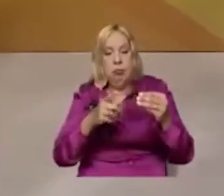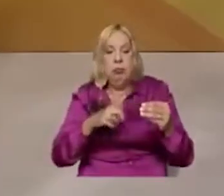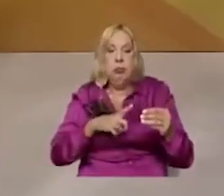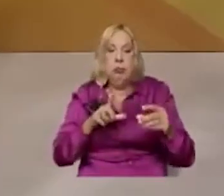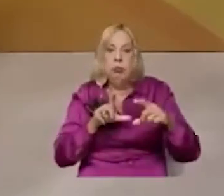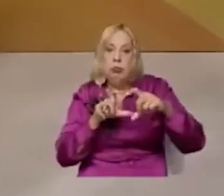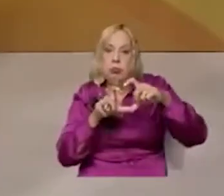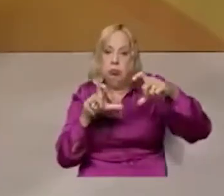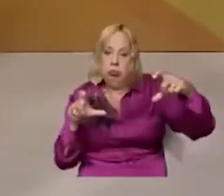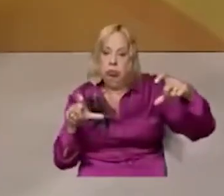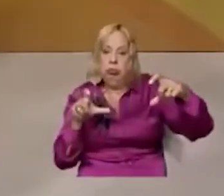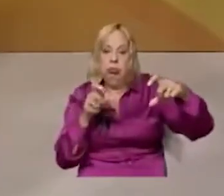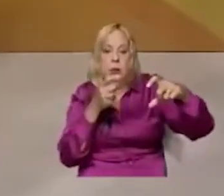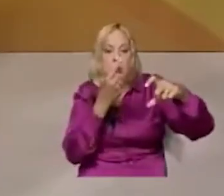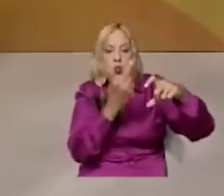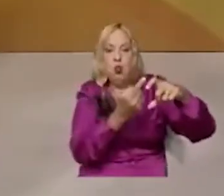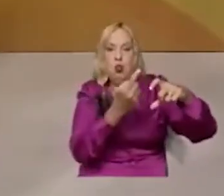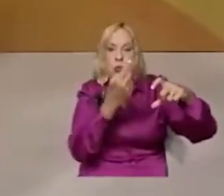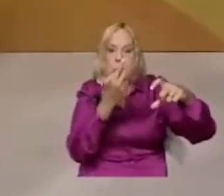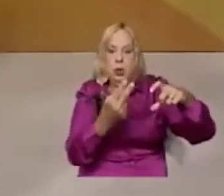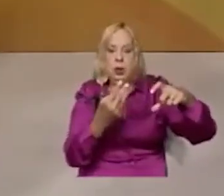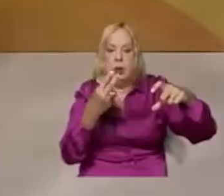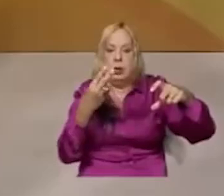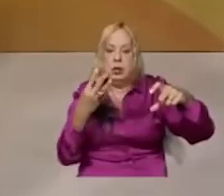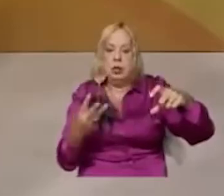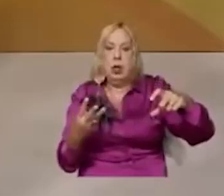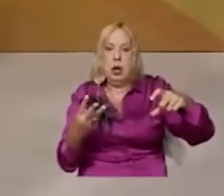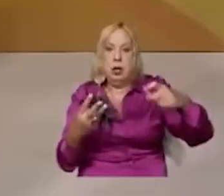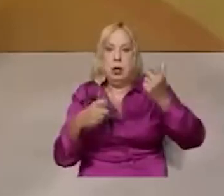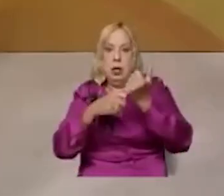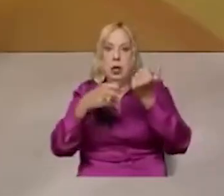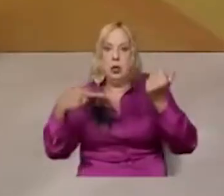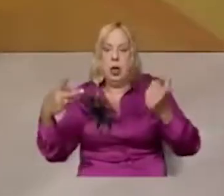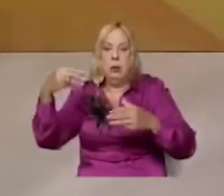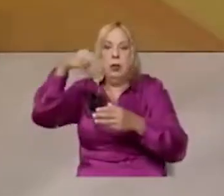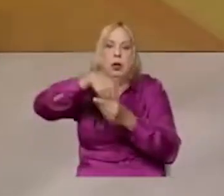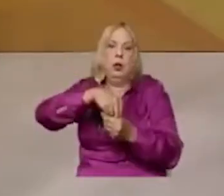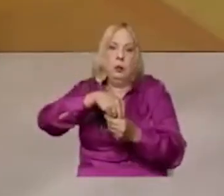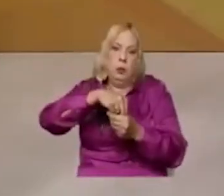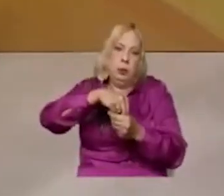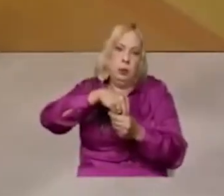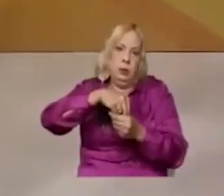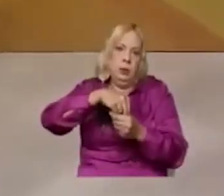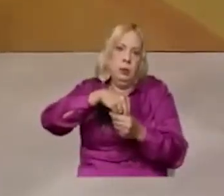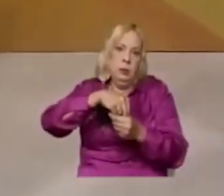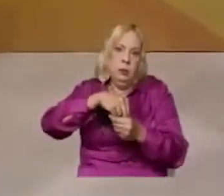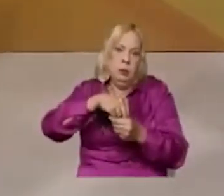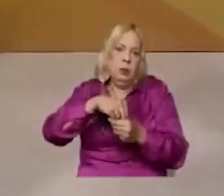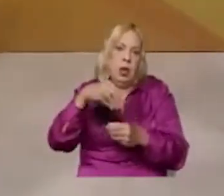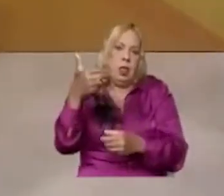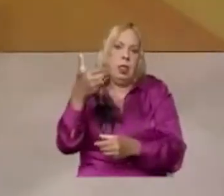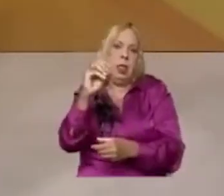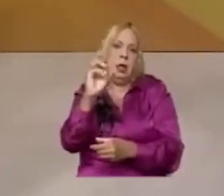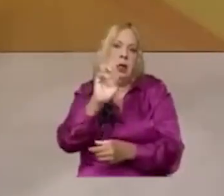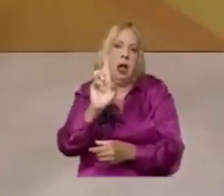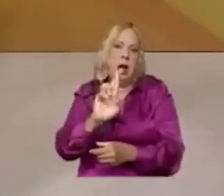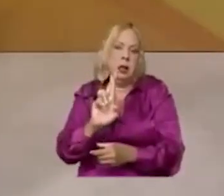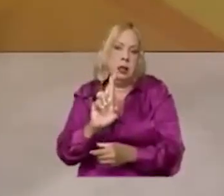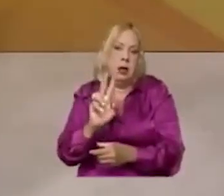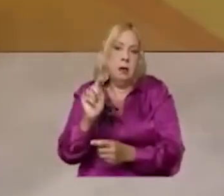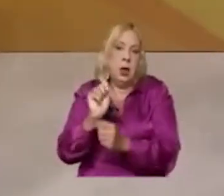Leva tudo logo, ó. Um triplo e um simples. São 4 chances pra concorrer domingo Pronto, que vem. Pronto, Fabão. Tá explicado,